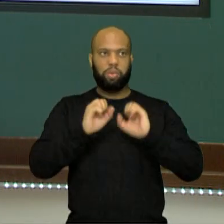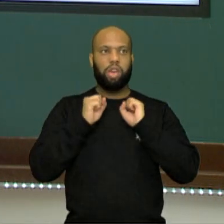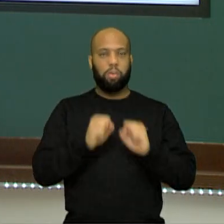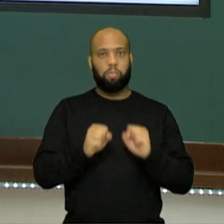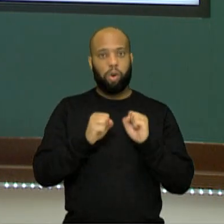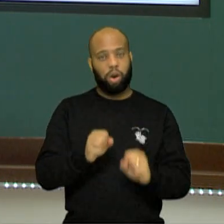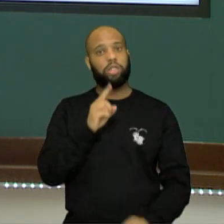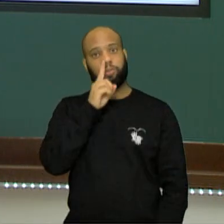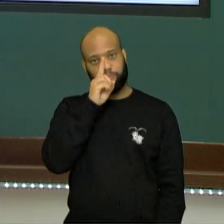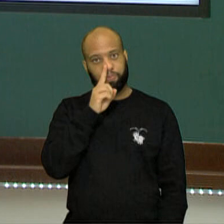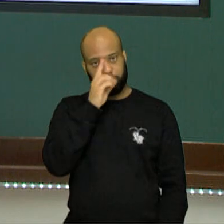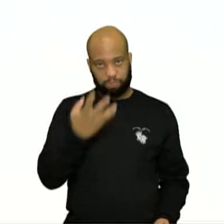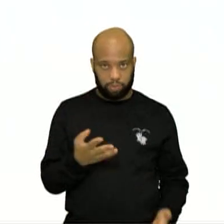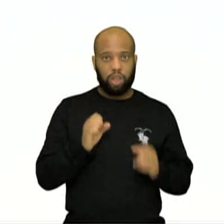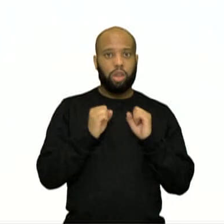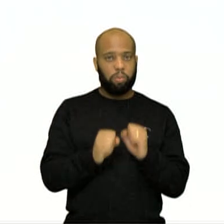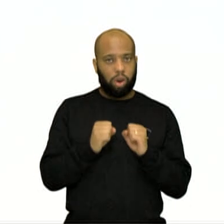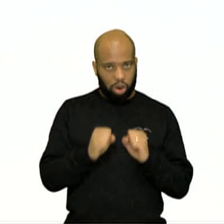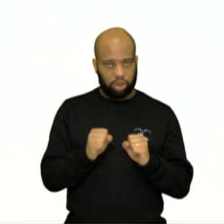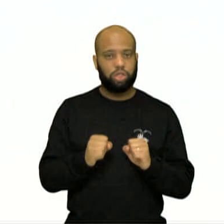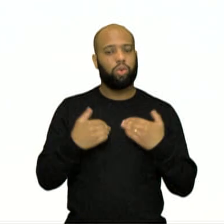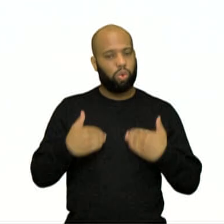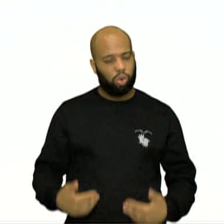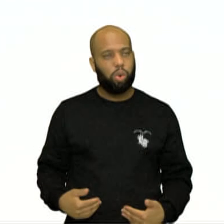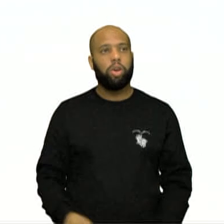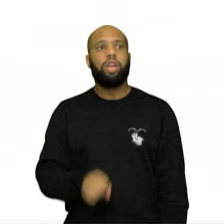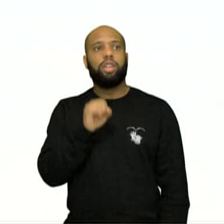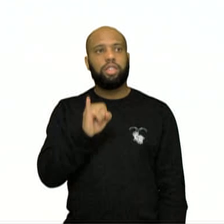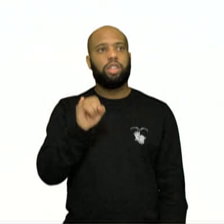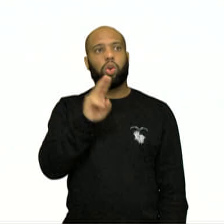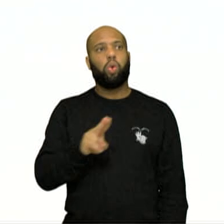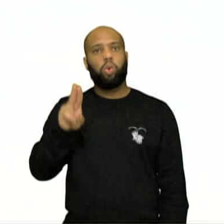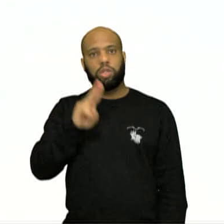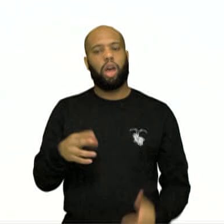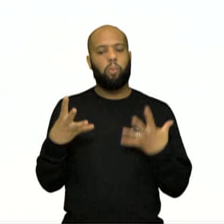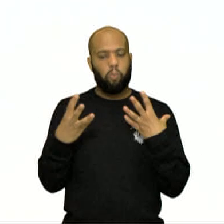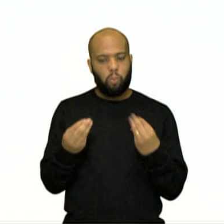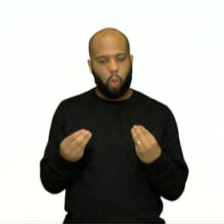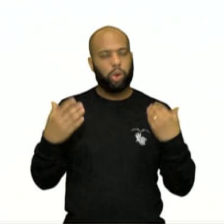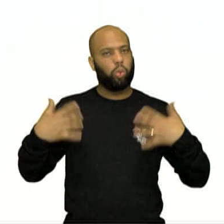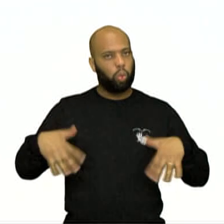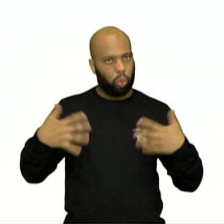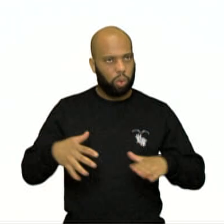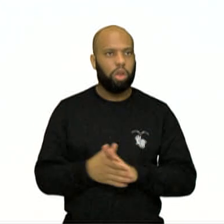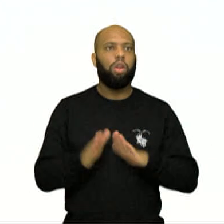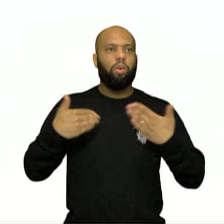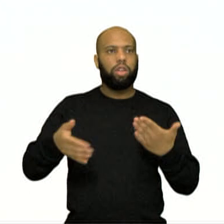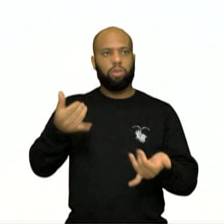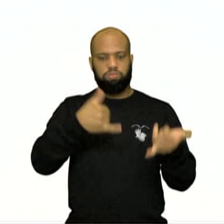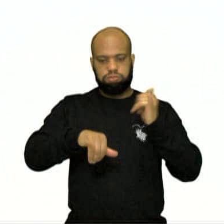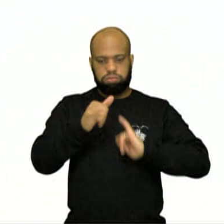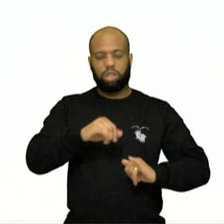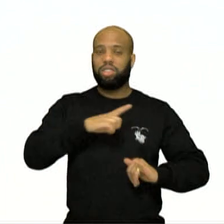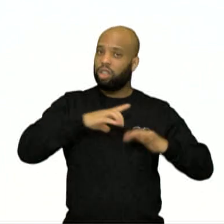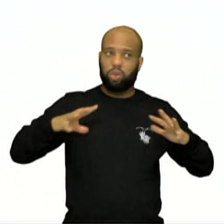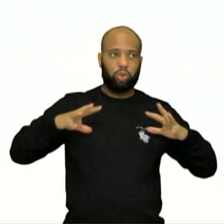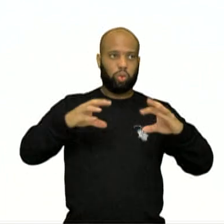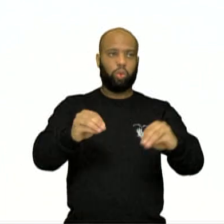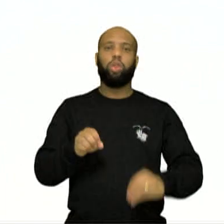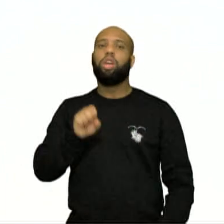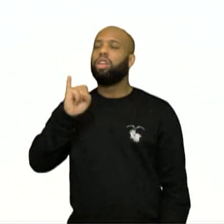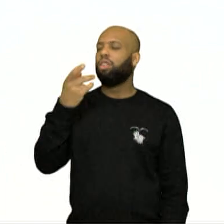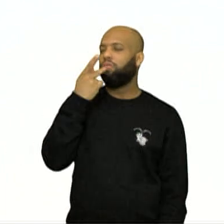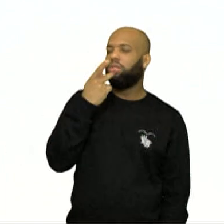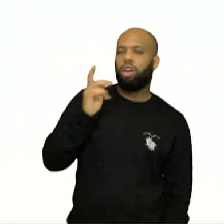pode ser danosa ao organismo quando ela é usada em excesso. Então, a química, ela está em tudo. Quando eu